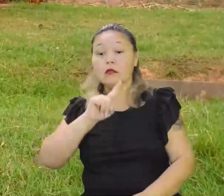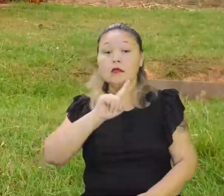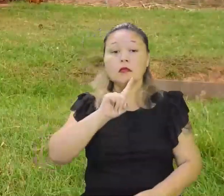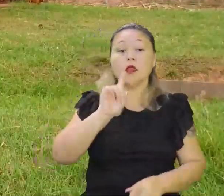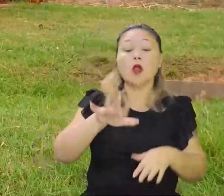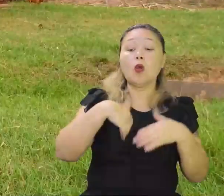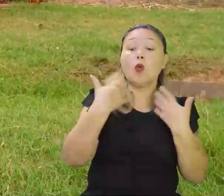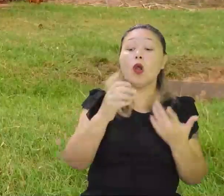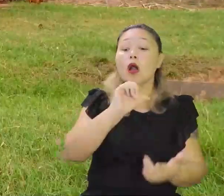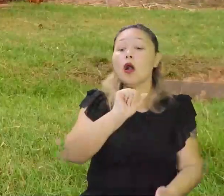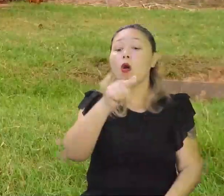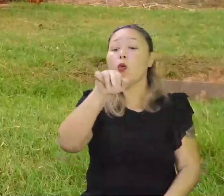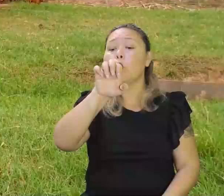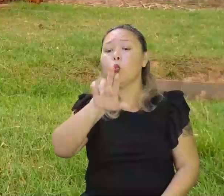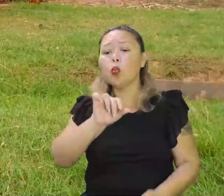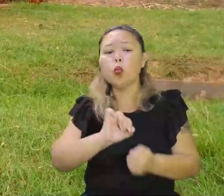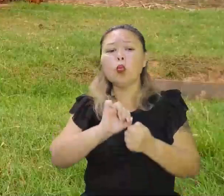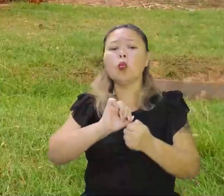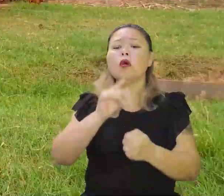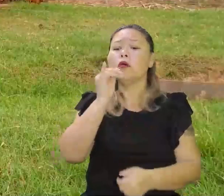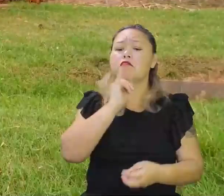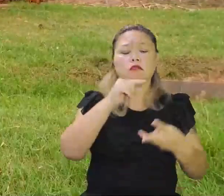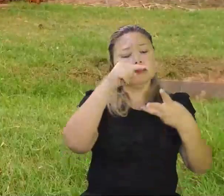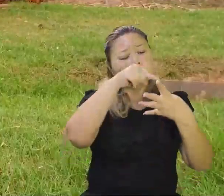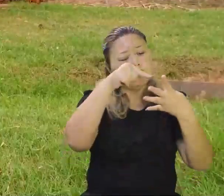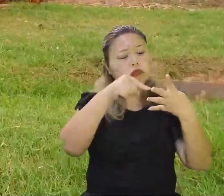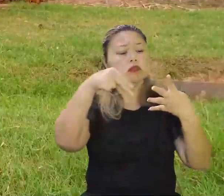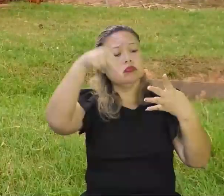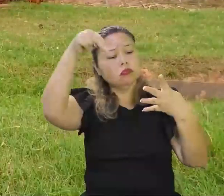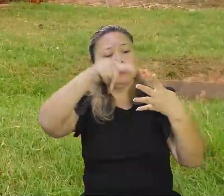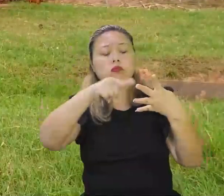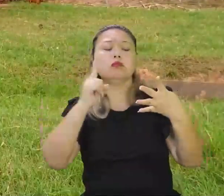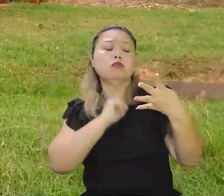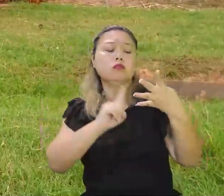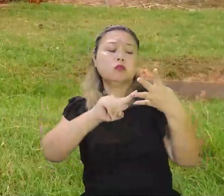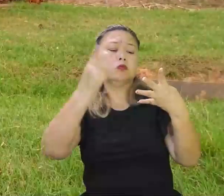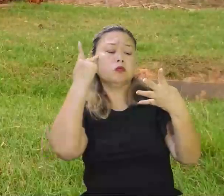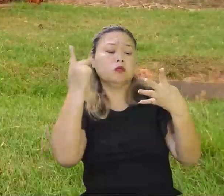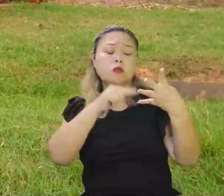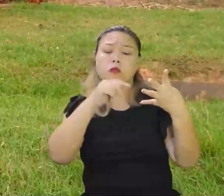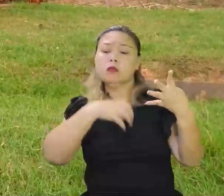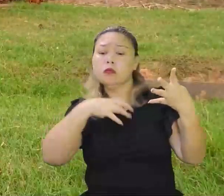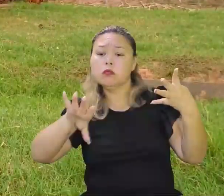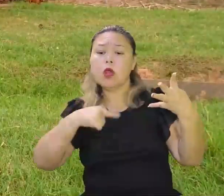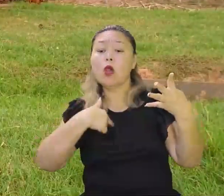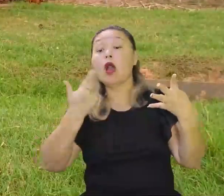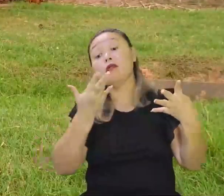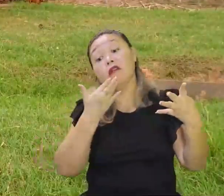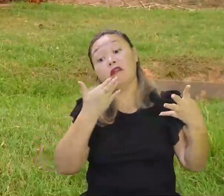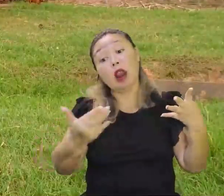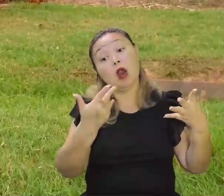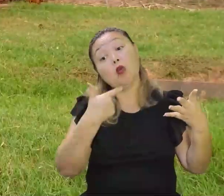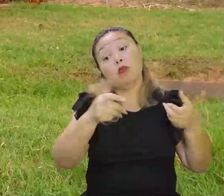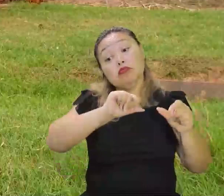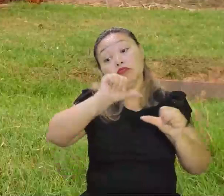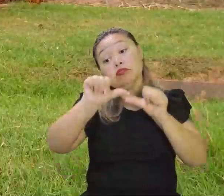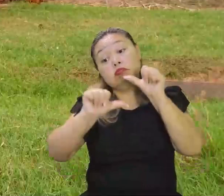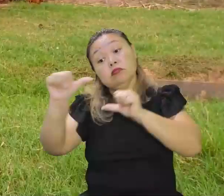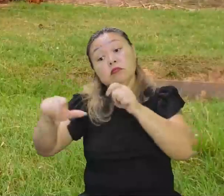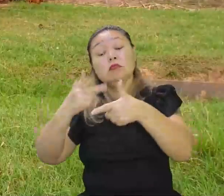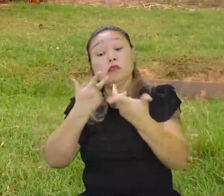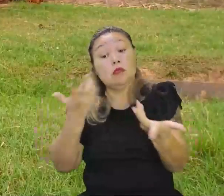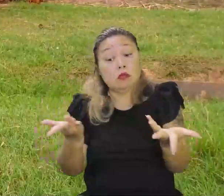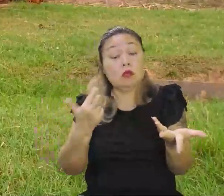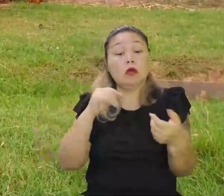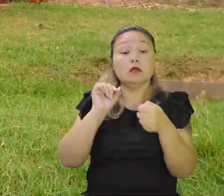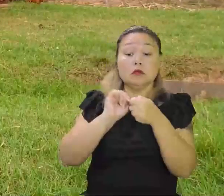alqueire, tá? Mas ali você tem 4 exemplos. Tem o alqueire do norte, o mineiro, o paulista e o baiano. A gente vai dizer qual que a gente quer que converta. E também façam